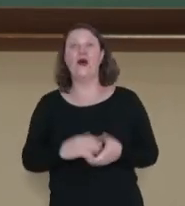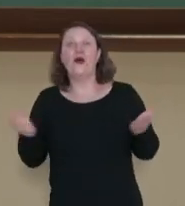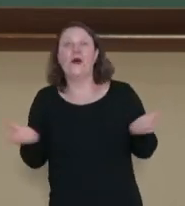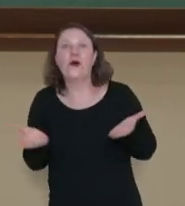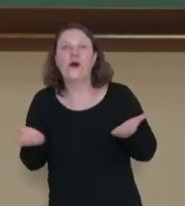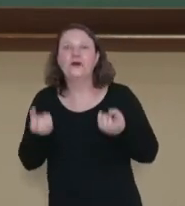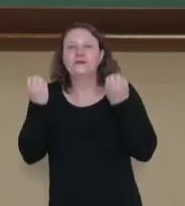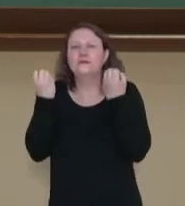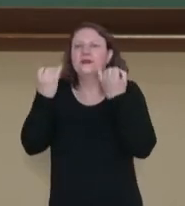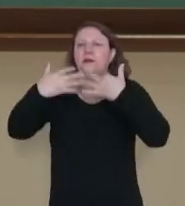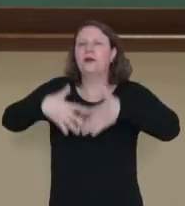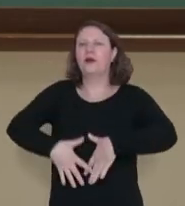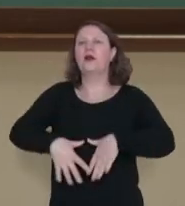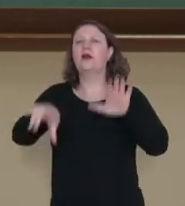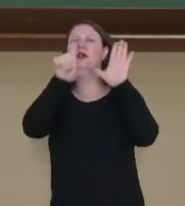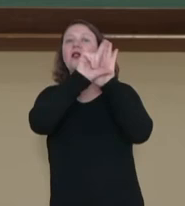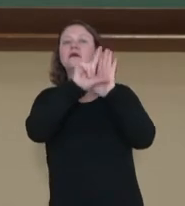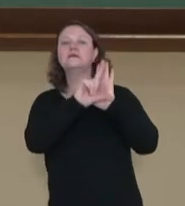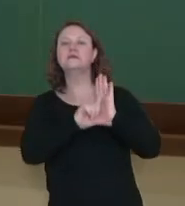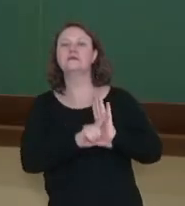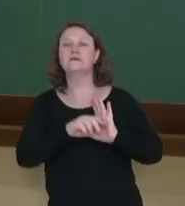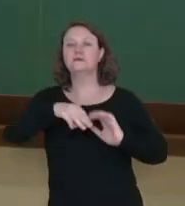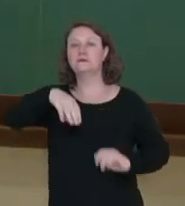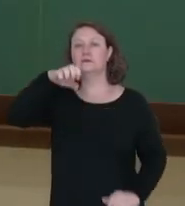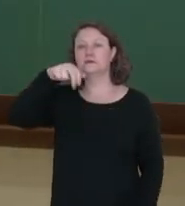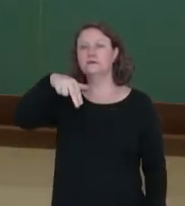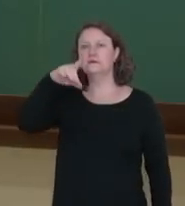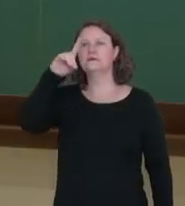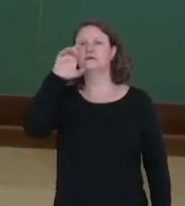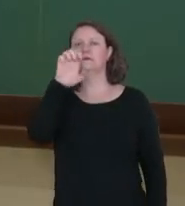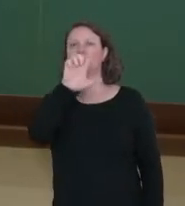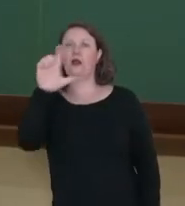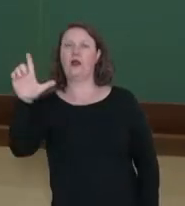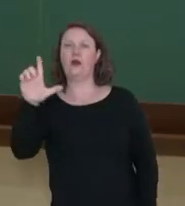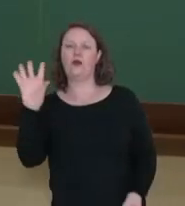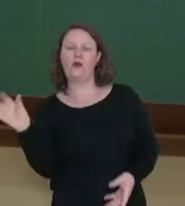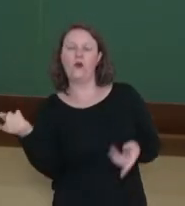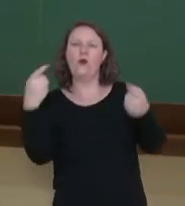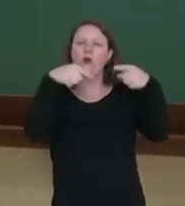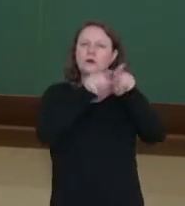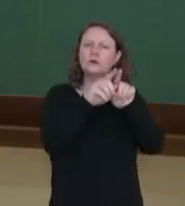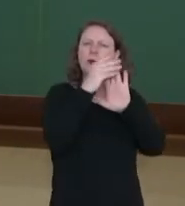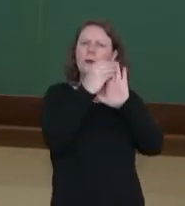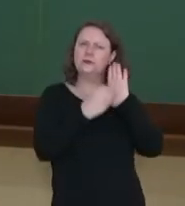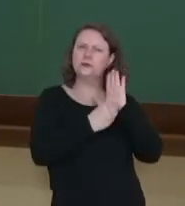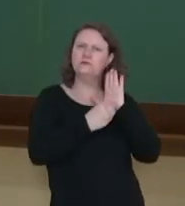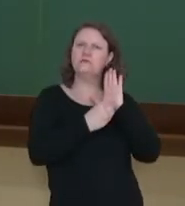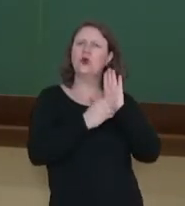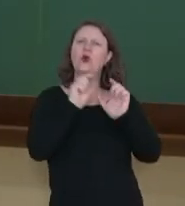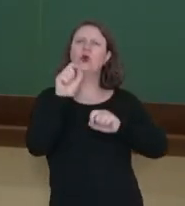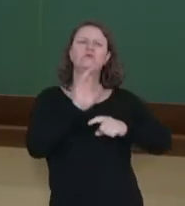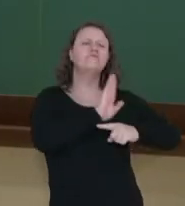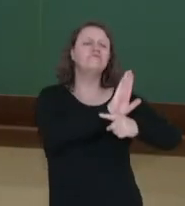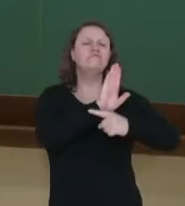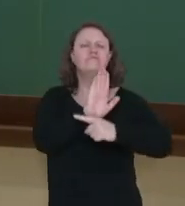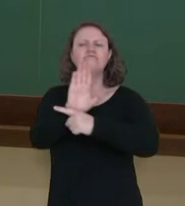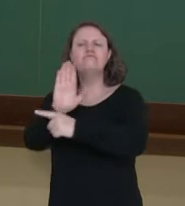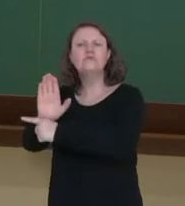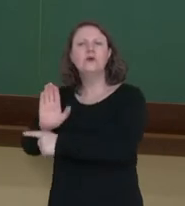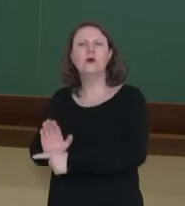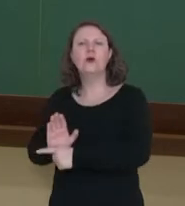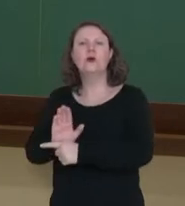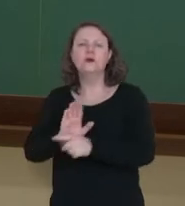sobre leis de Mendel. Retomar a história de Gregor Mendel e suas contribuições para o estudo